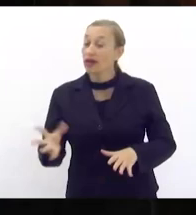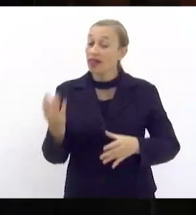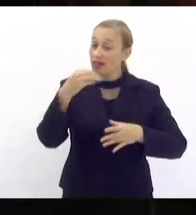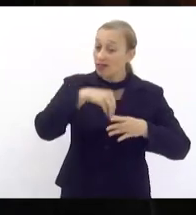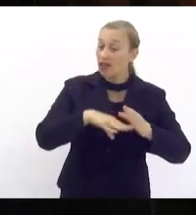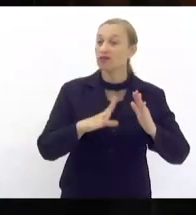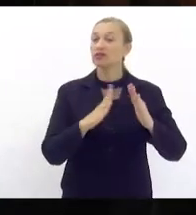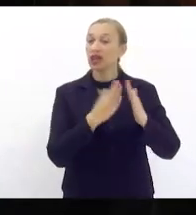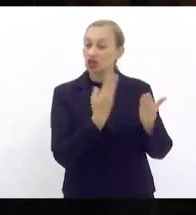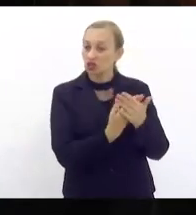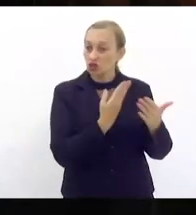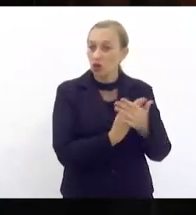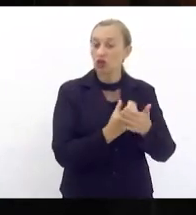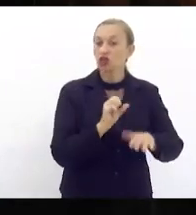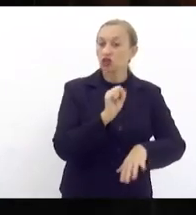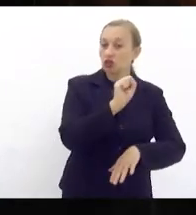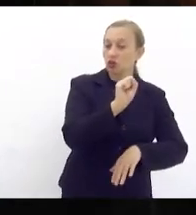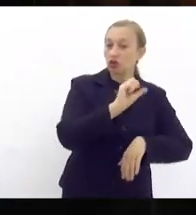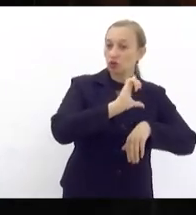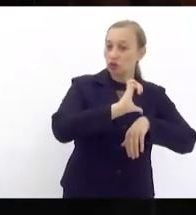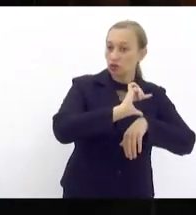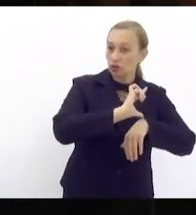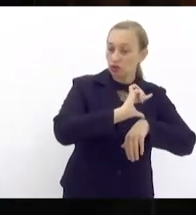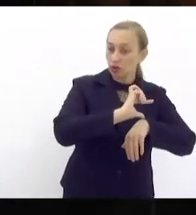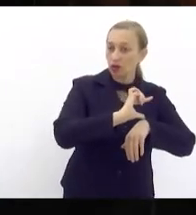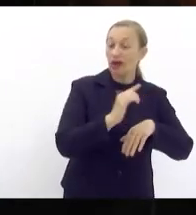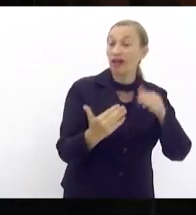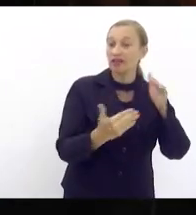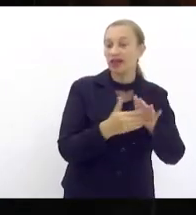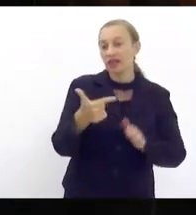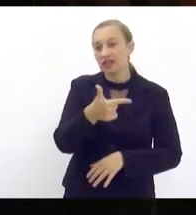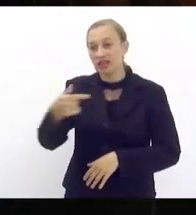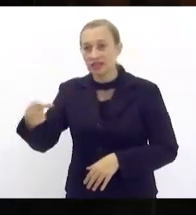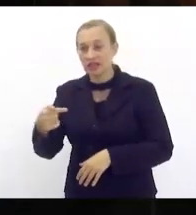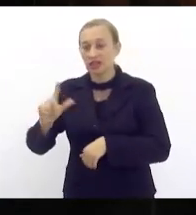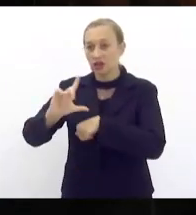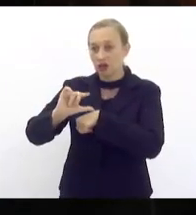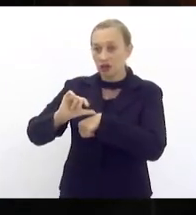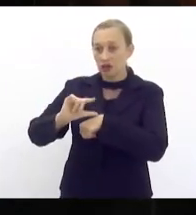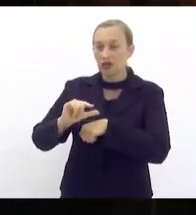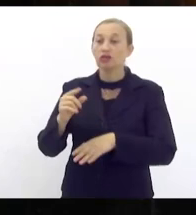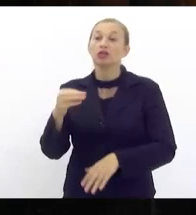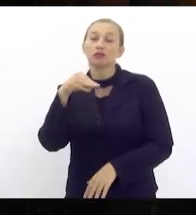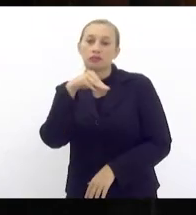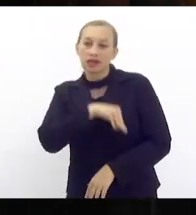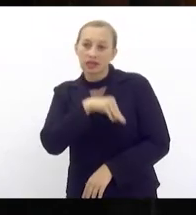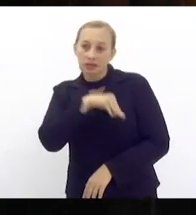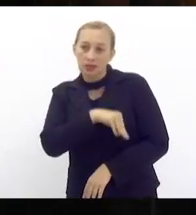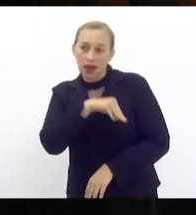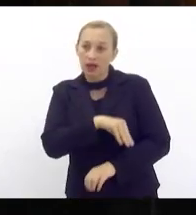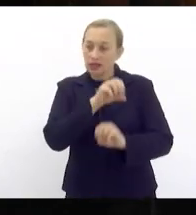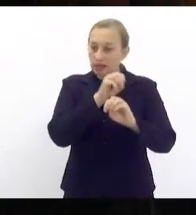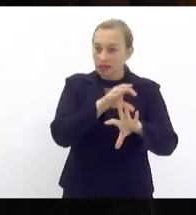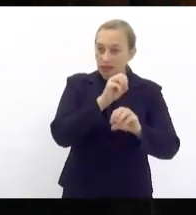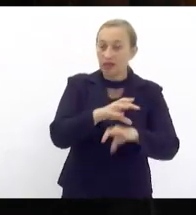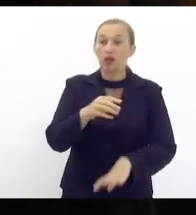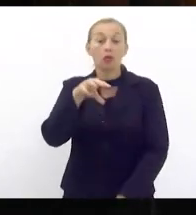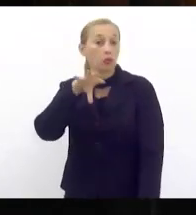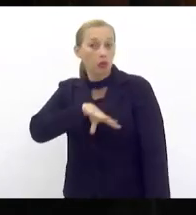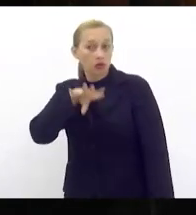das oito às 17 horas e sendo torturada por aulas de Matemática Português